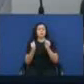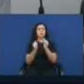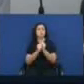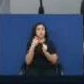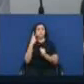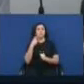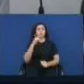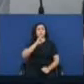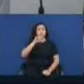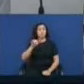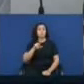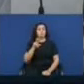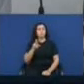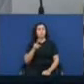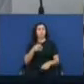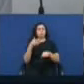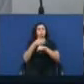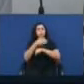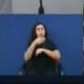Negão, hoje nós saímos